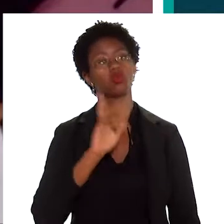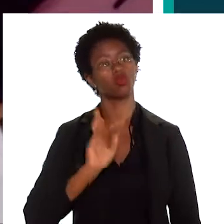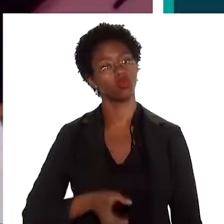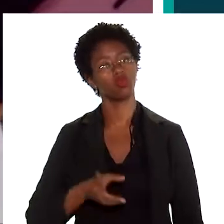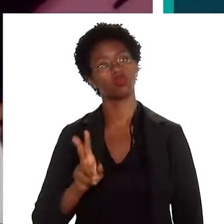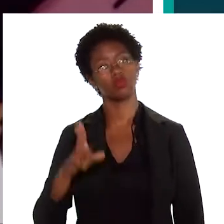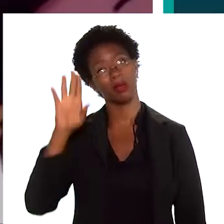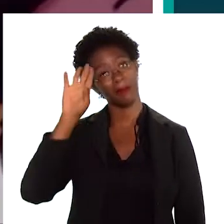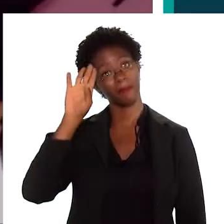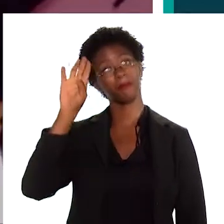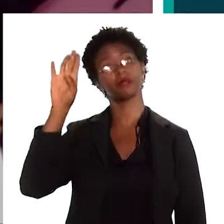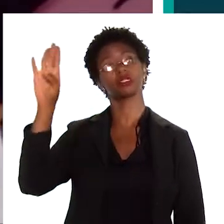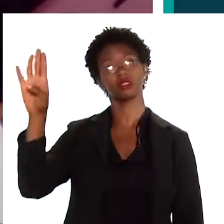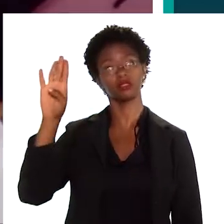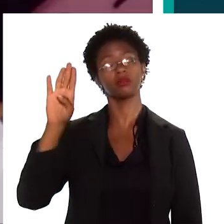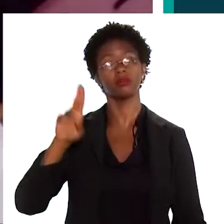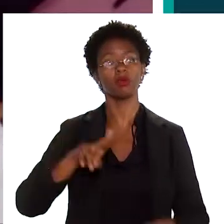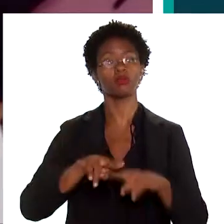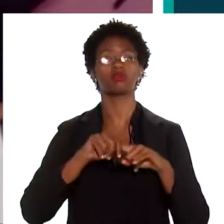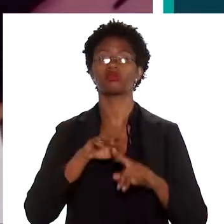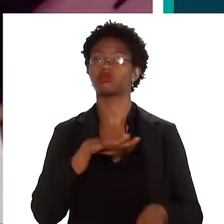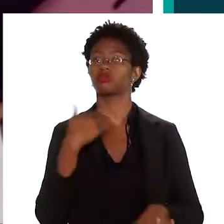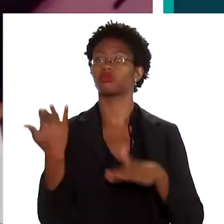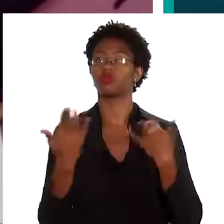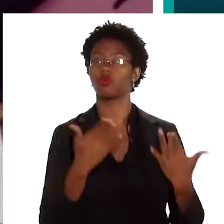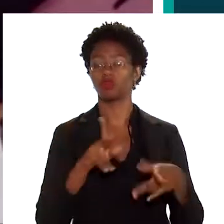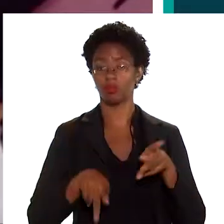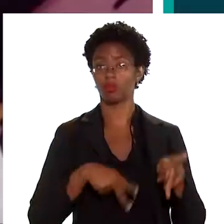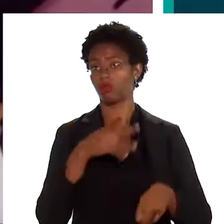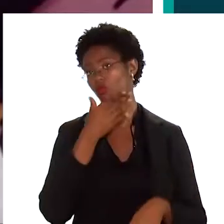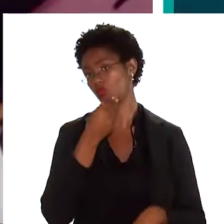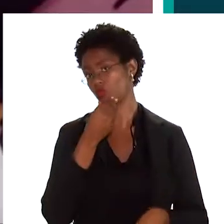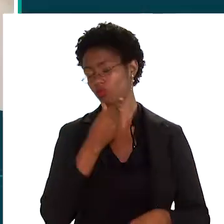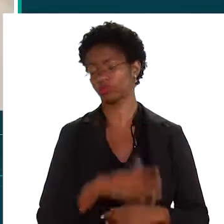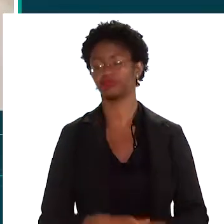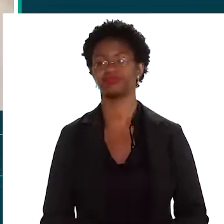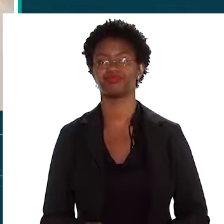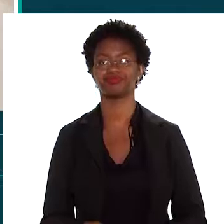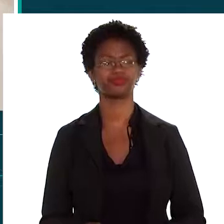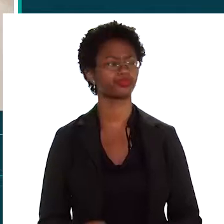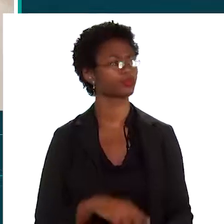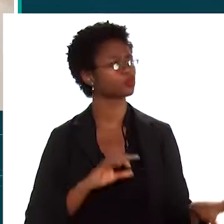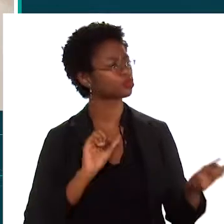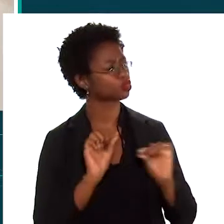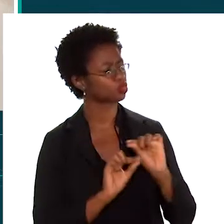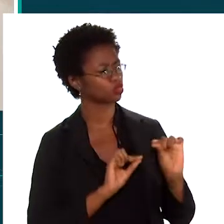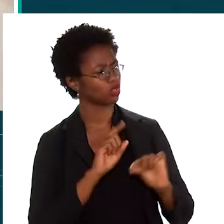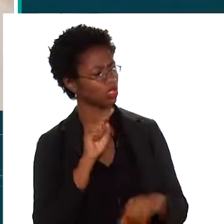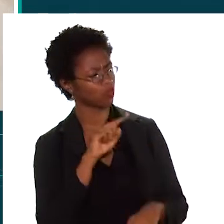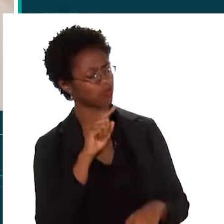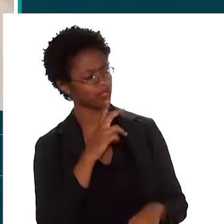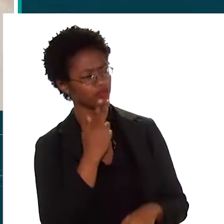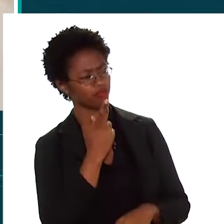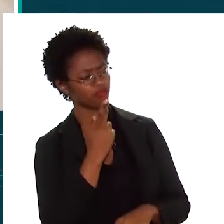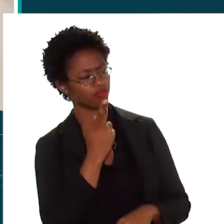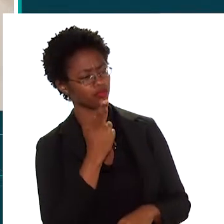são a principal causa de mortalidade na população masculina. E aqui o senhor atribui